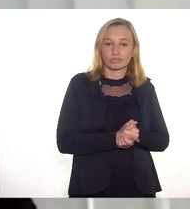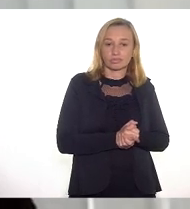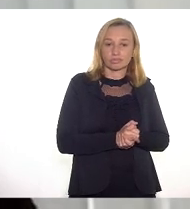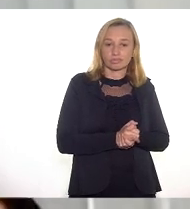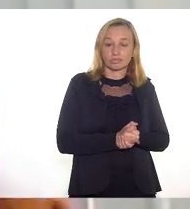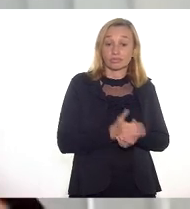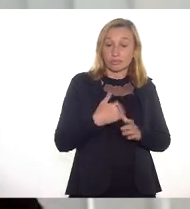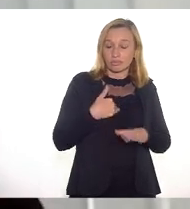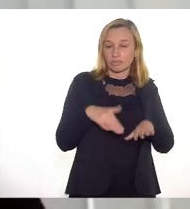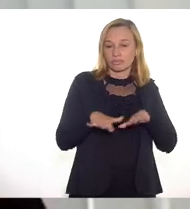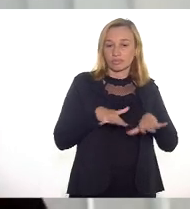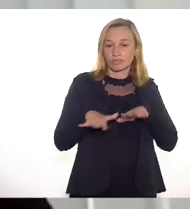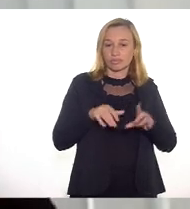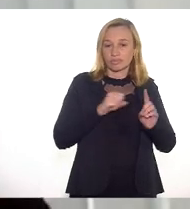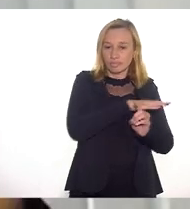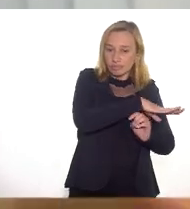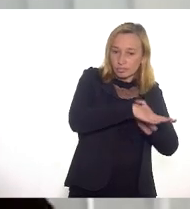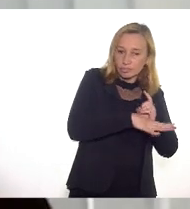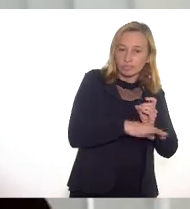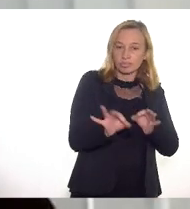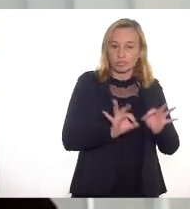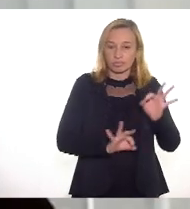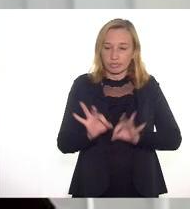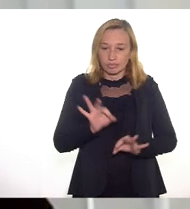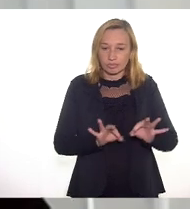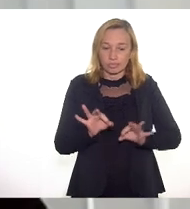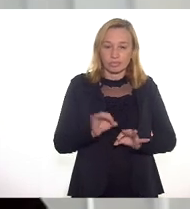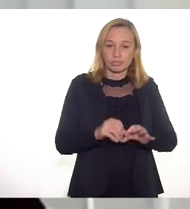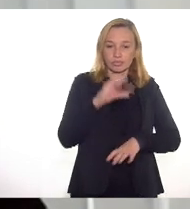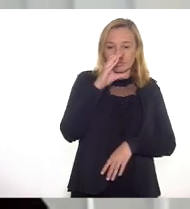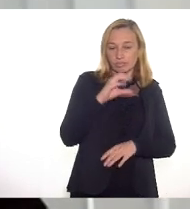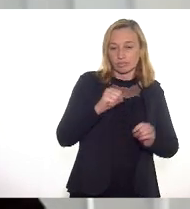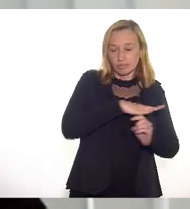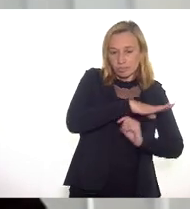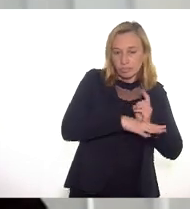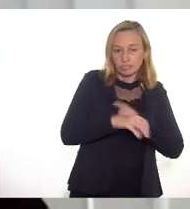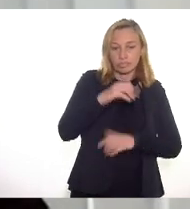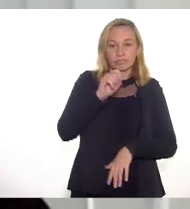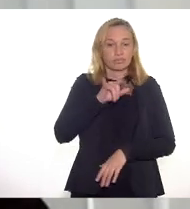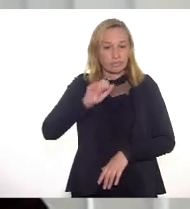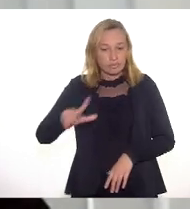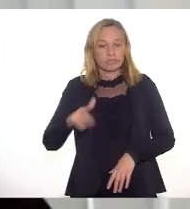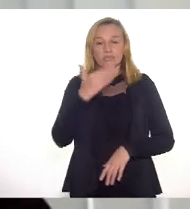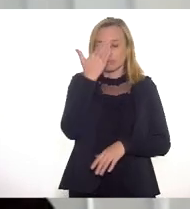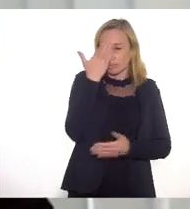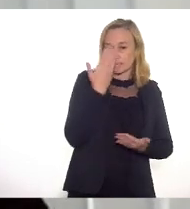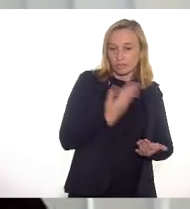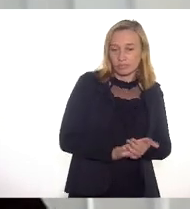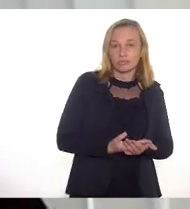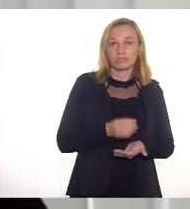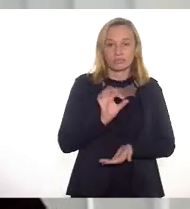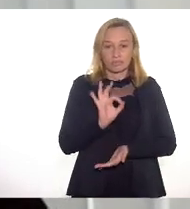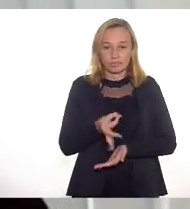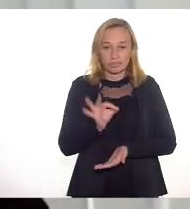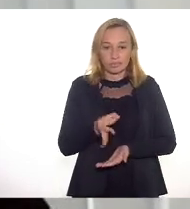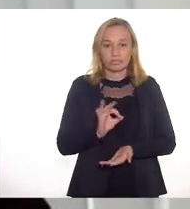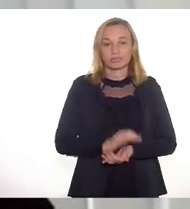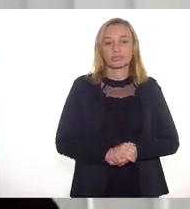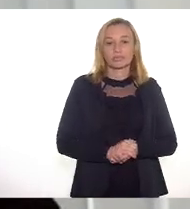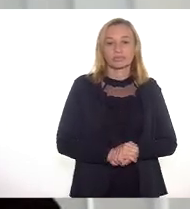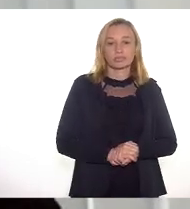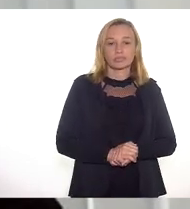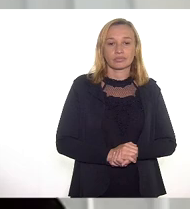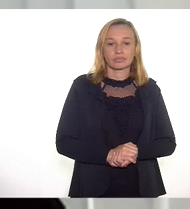do movimento social organizado pela sociedade civil, então eu acredito piamente que